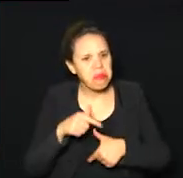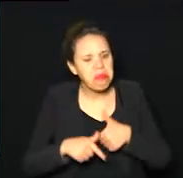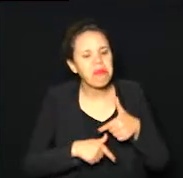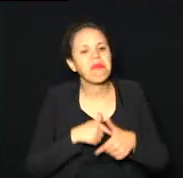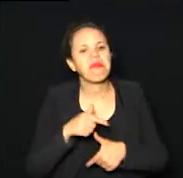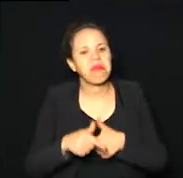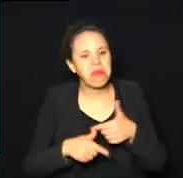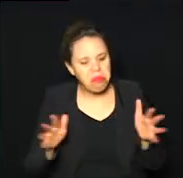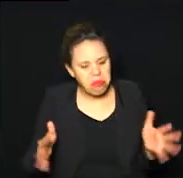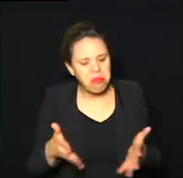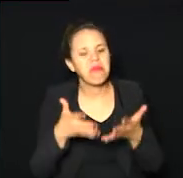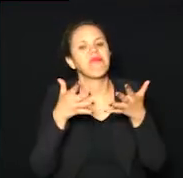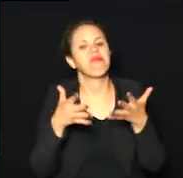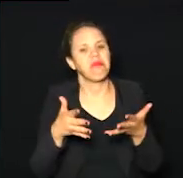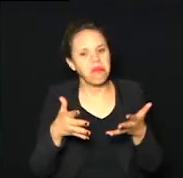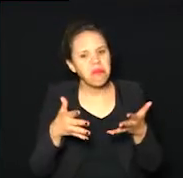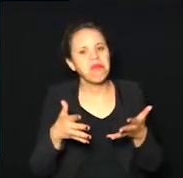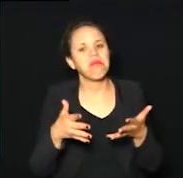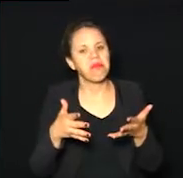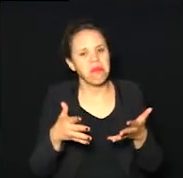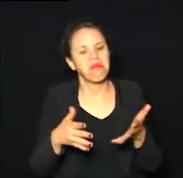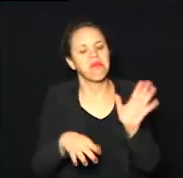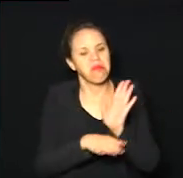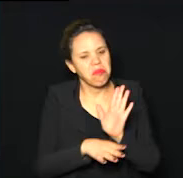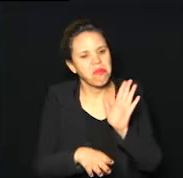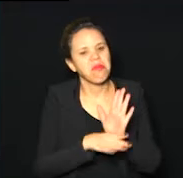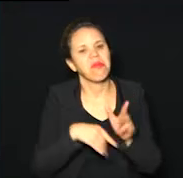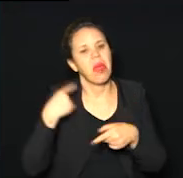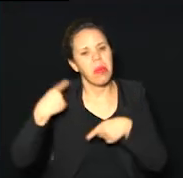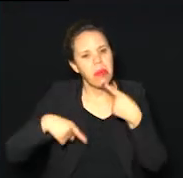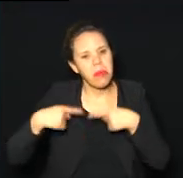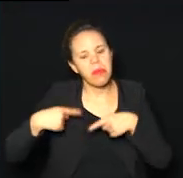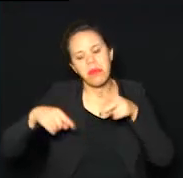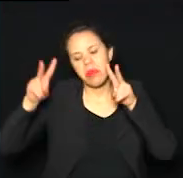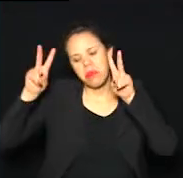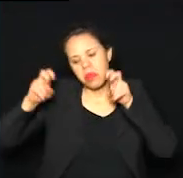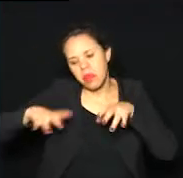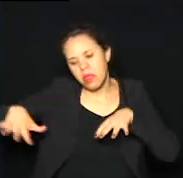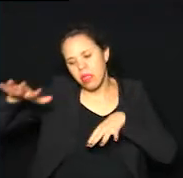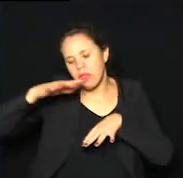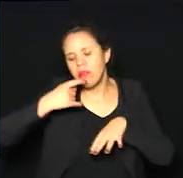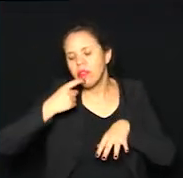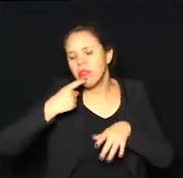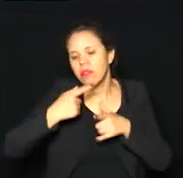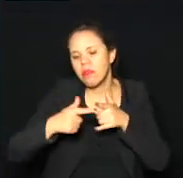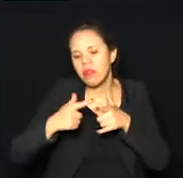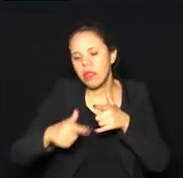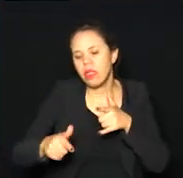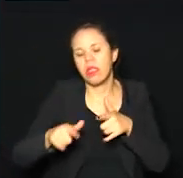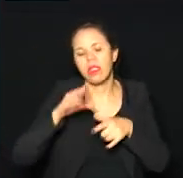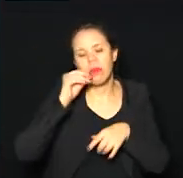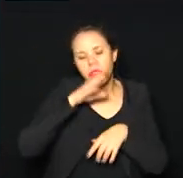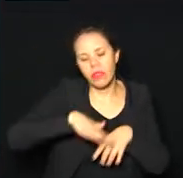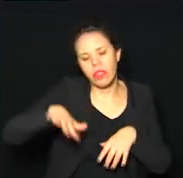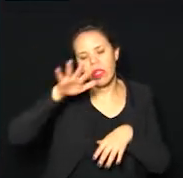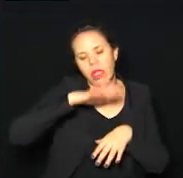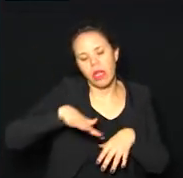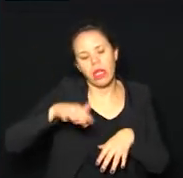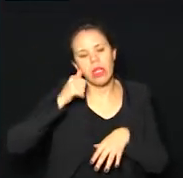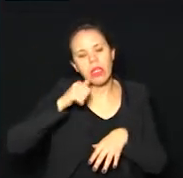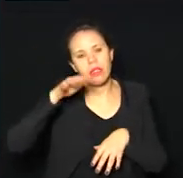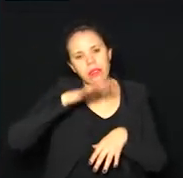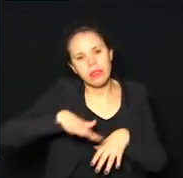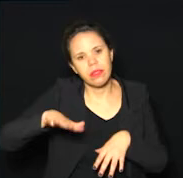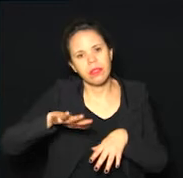tem contribuído para que a gente possa fazer o debate das questões de Campinas, dos trabalhadores, das mulheres